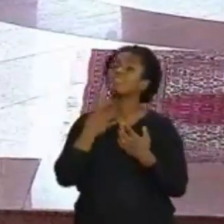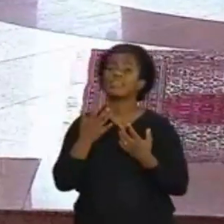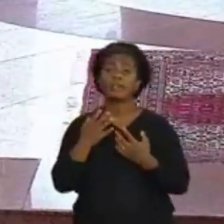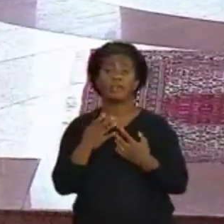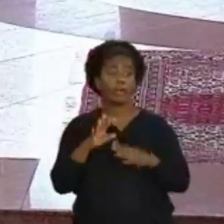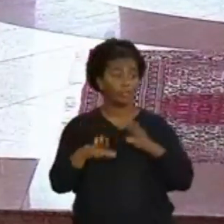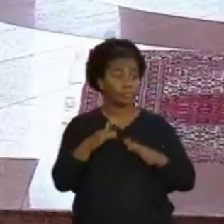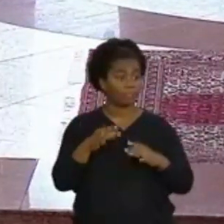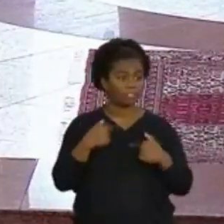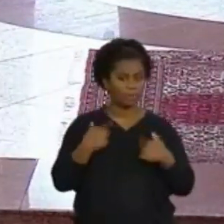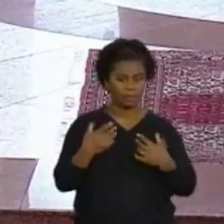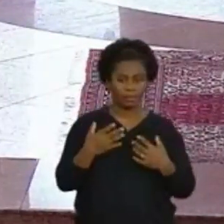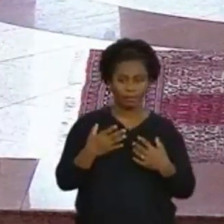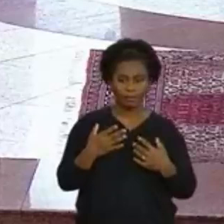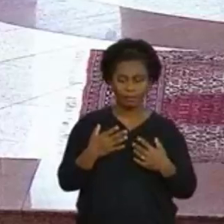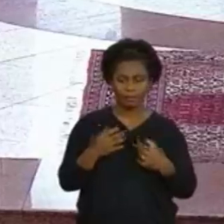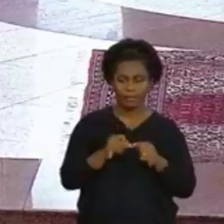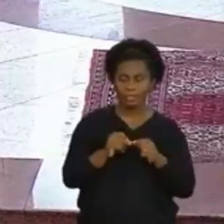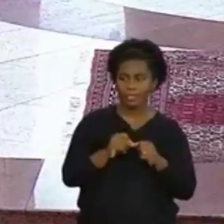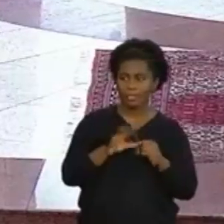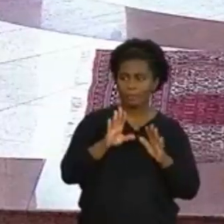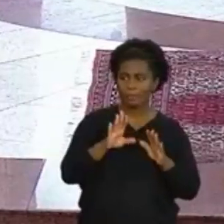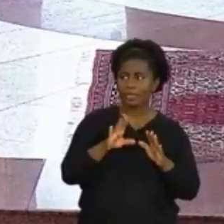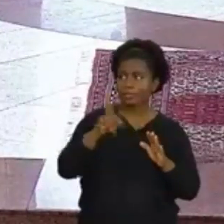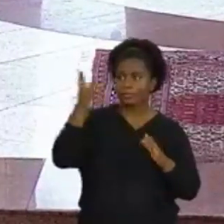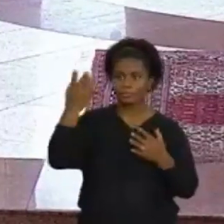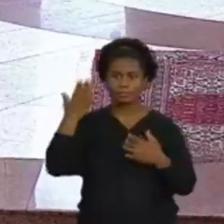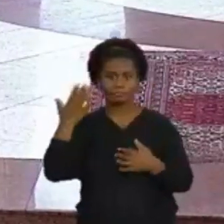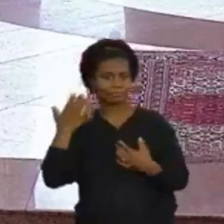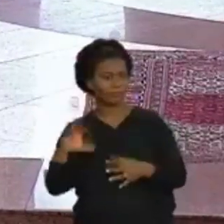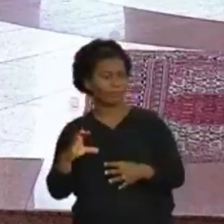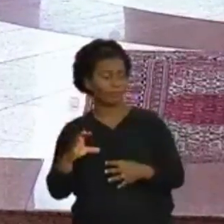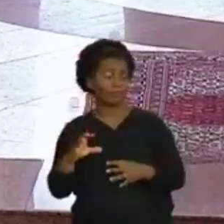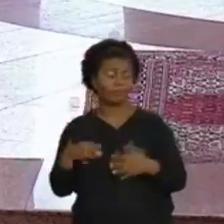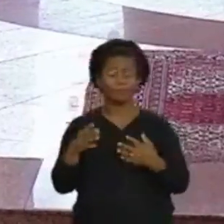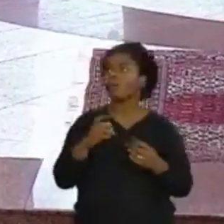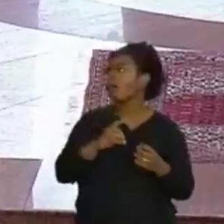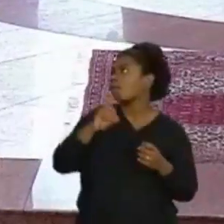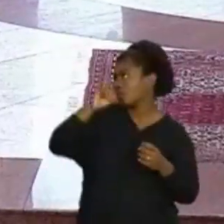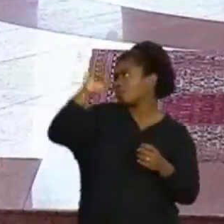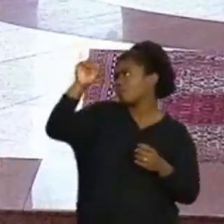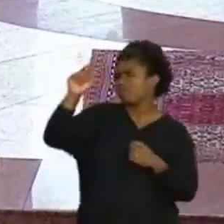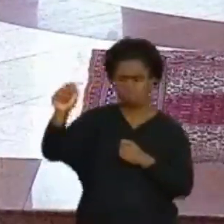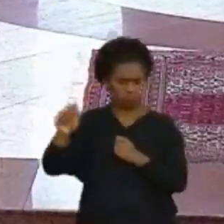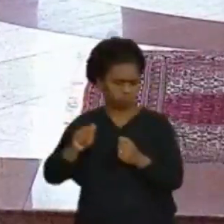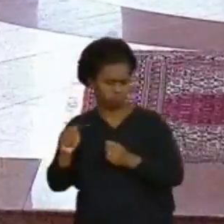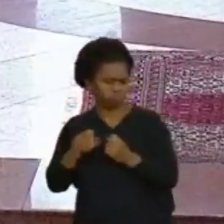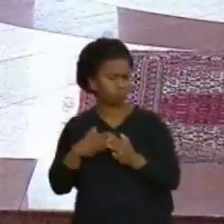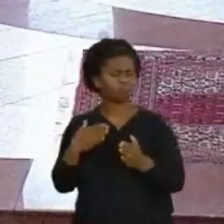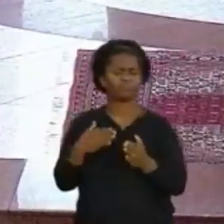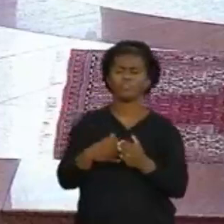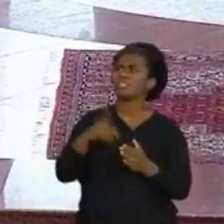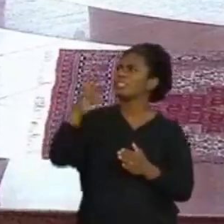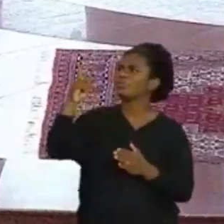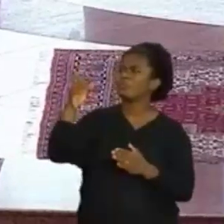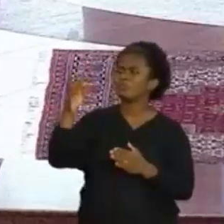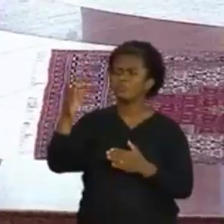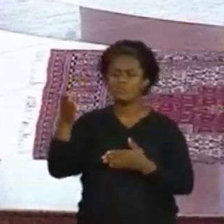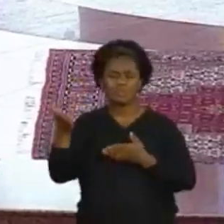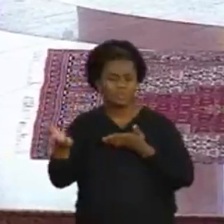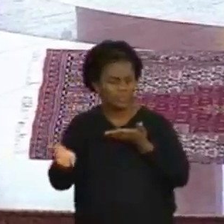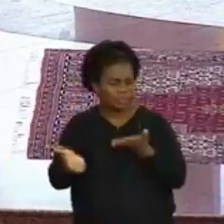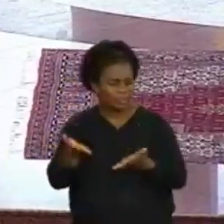aquilo. Então eu deixei ele guiar, deixei ele tomar conta. Ele tem cuidado de cada detalhe da minha